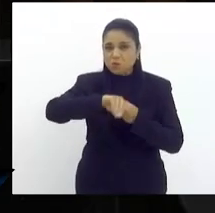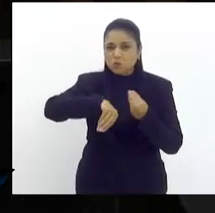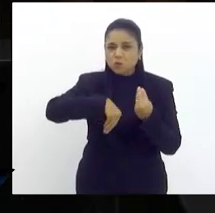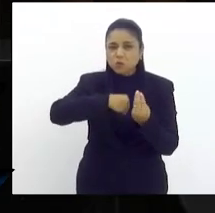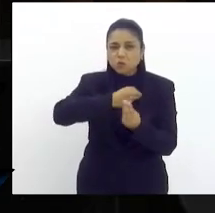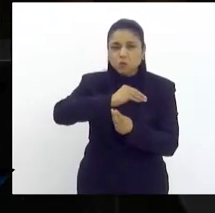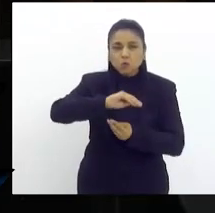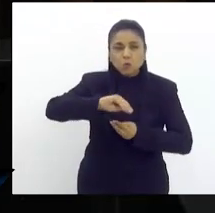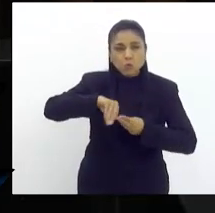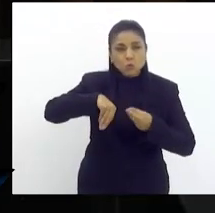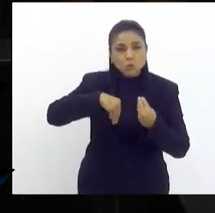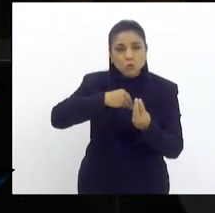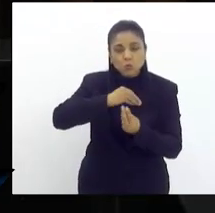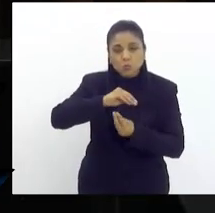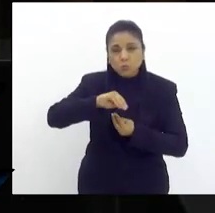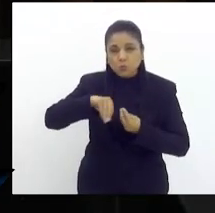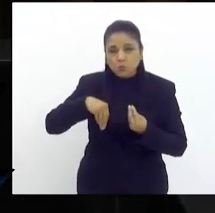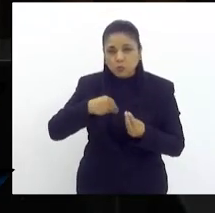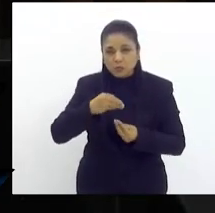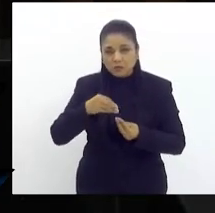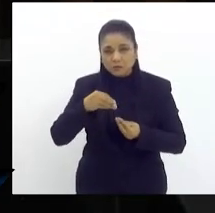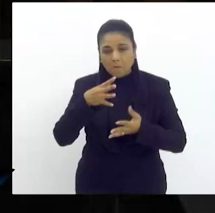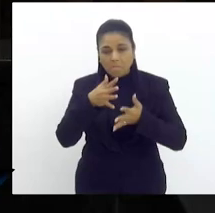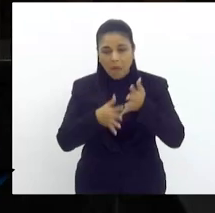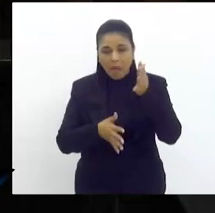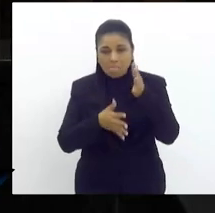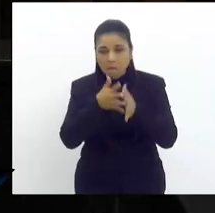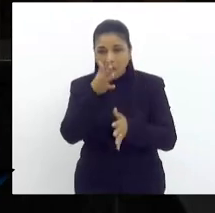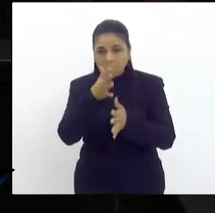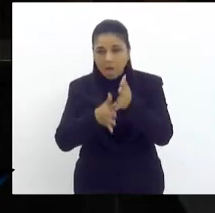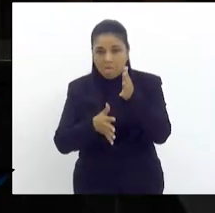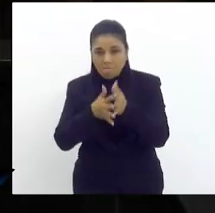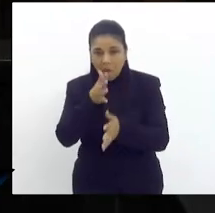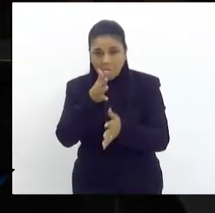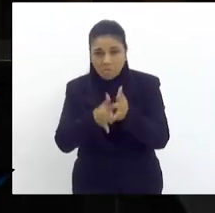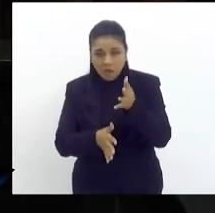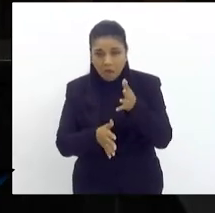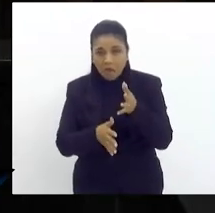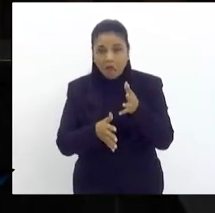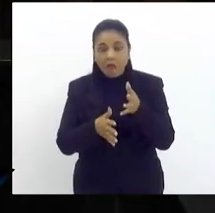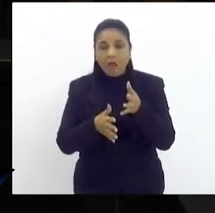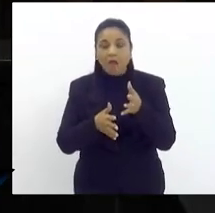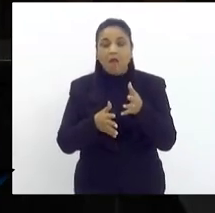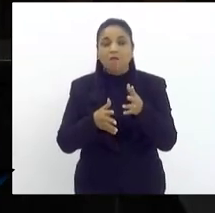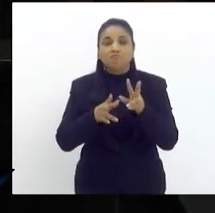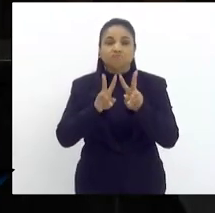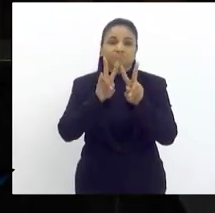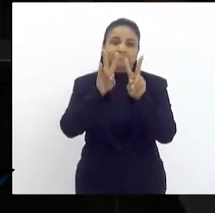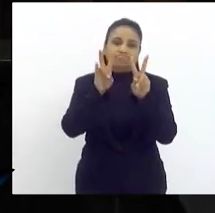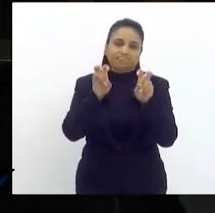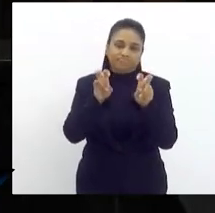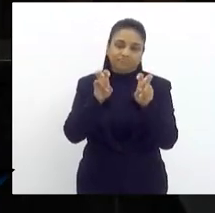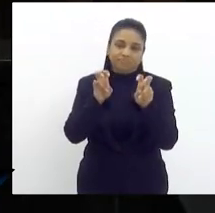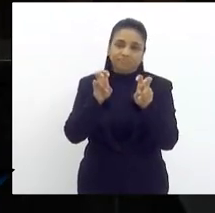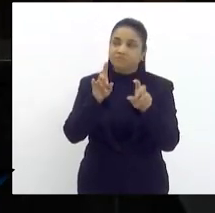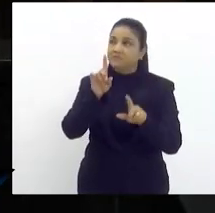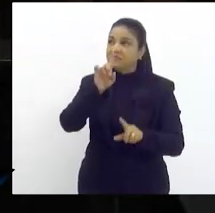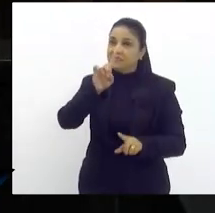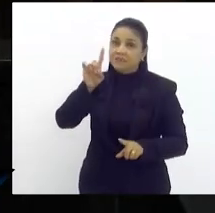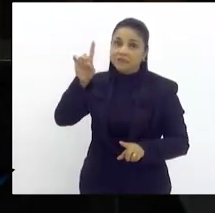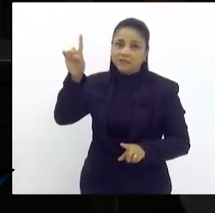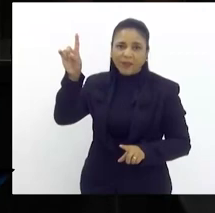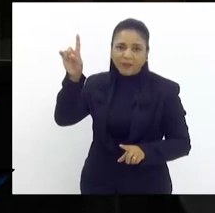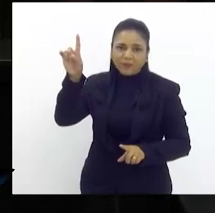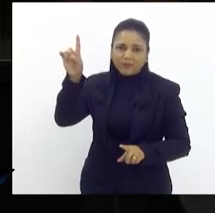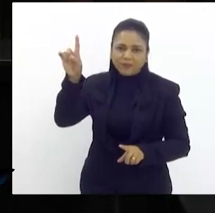essa miscelânea de se misturar as coisas de Deus com